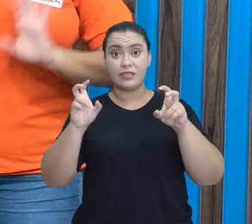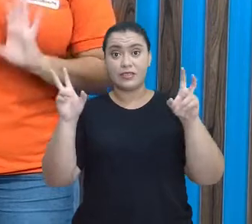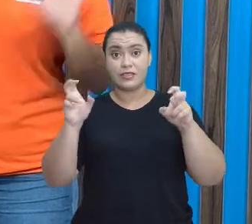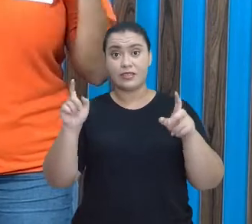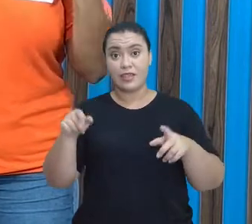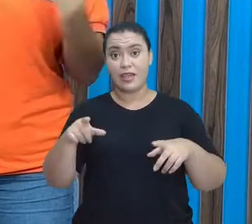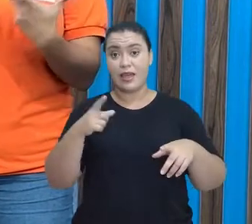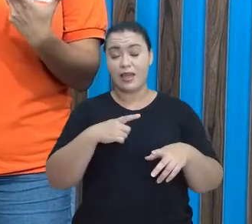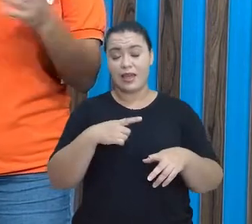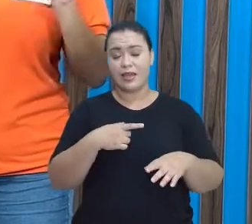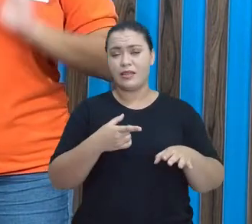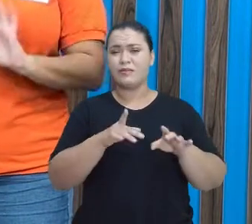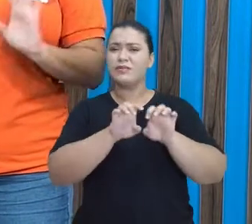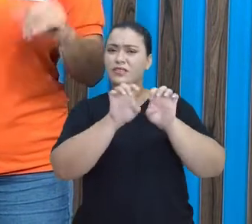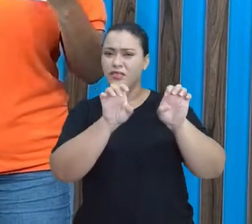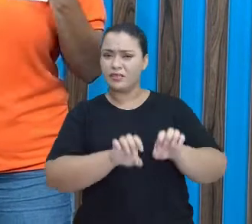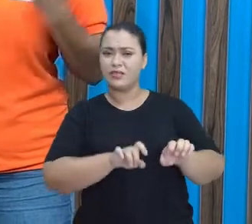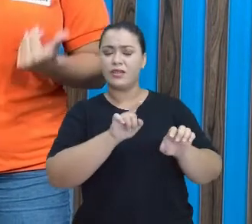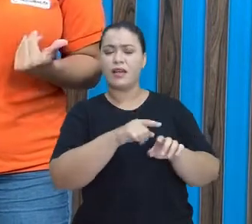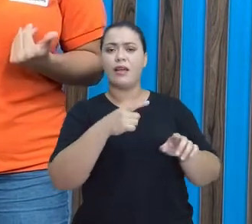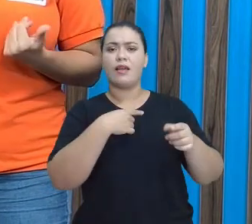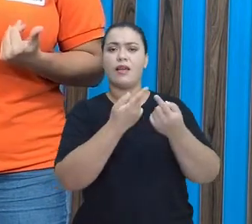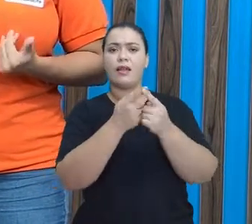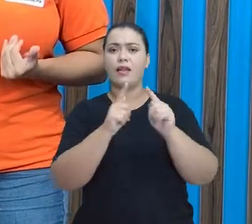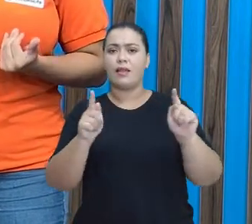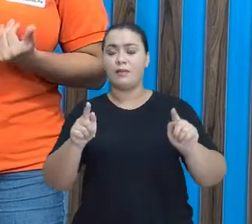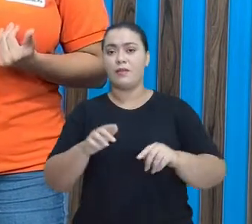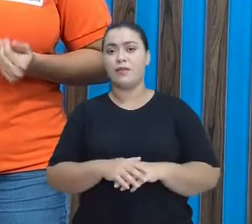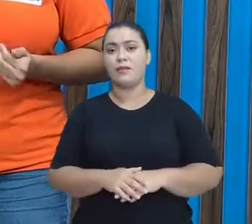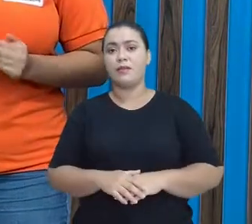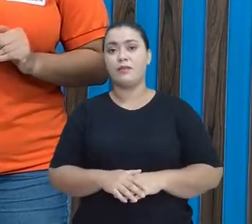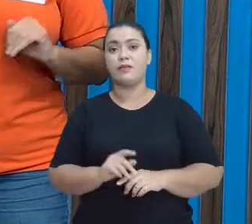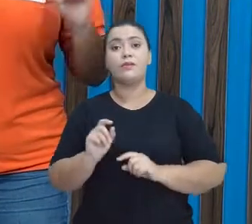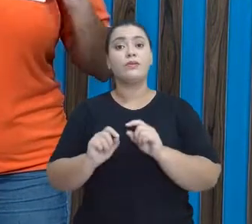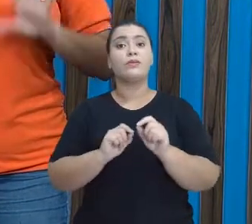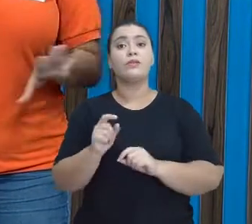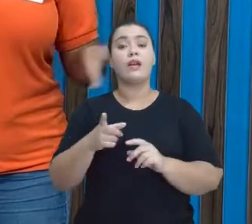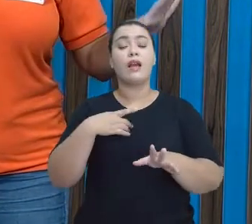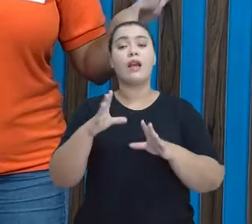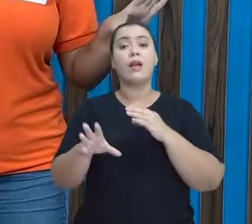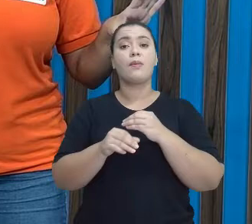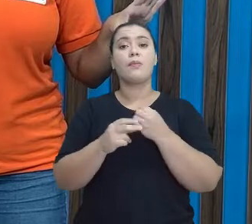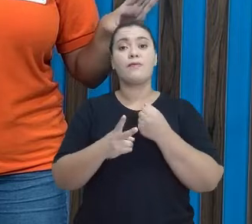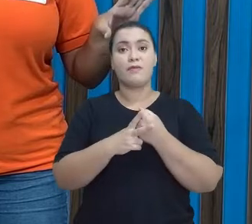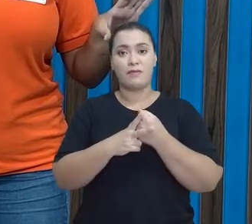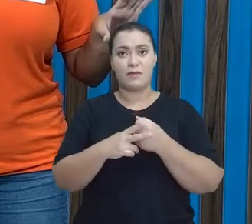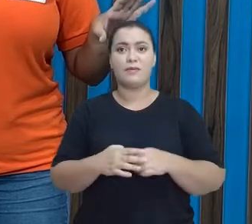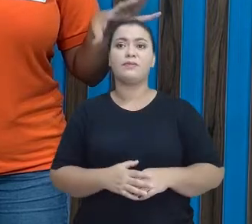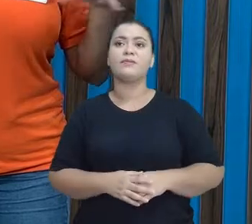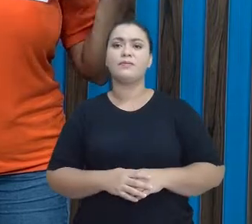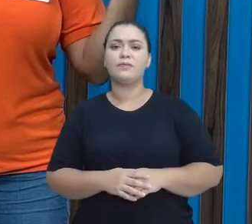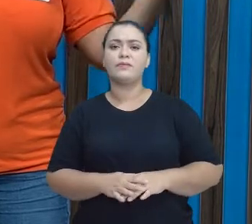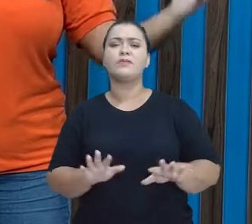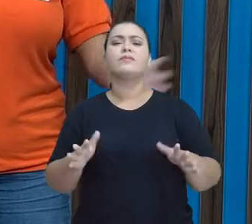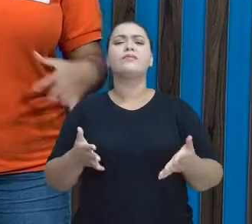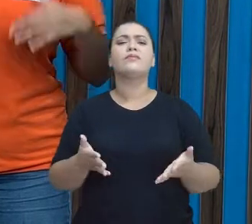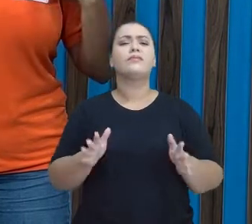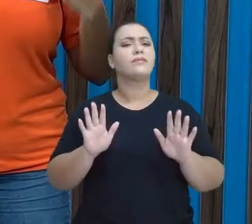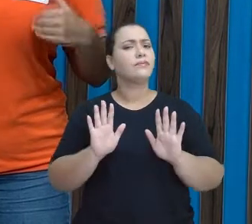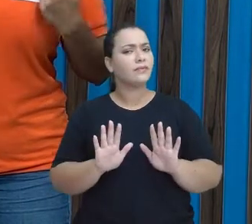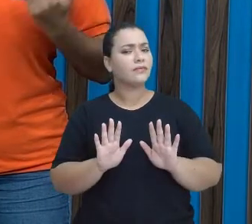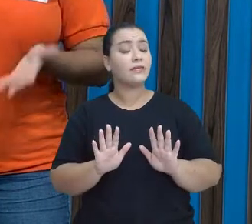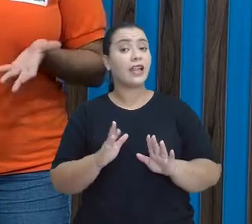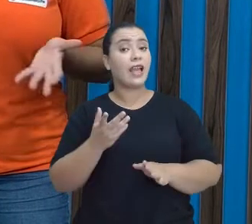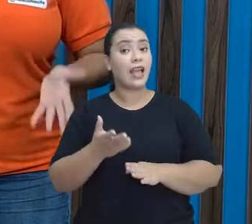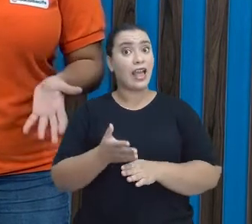um pouquinho mais estrutural, né? Um pouquinho mais gramatical. E vai ser sobre complemento verbal, tá certo? E antes